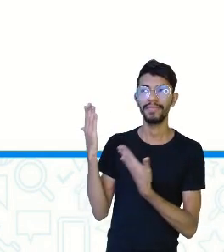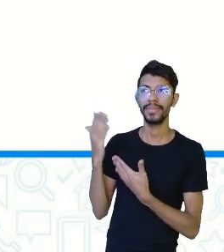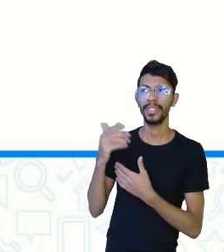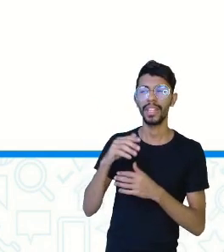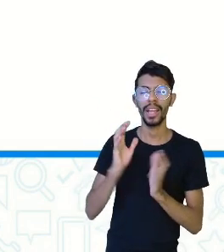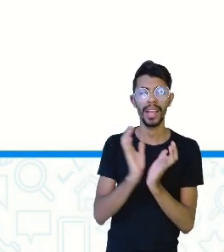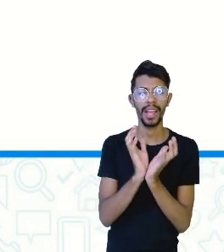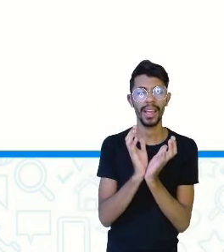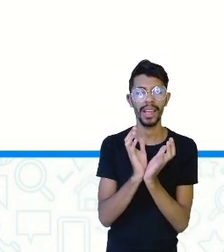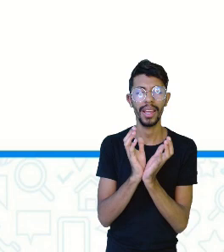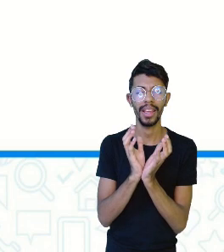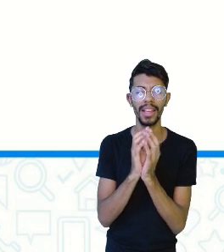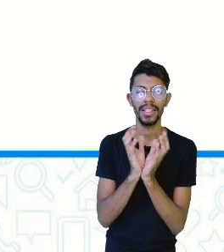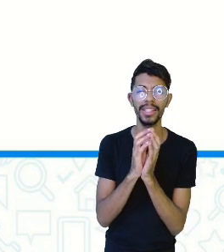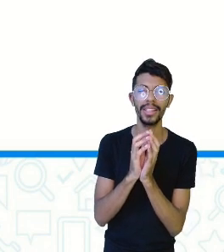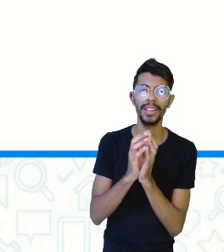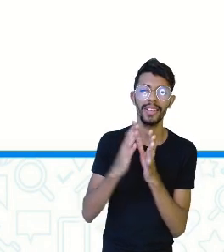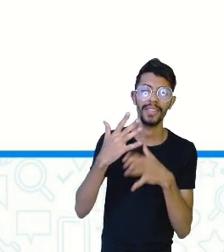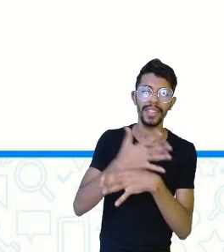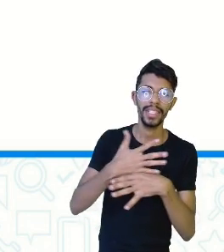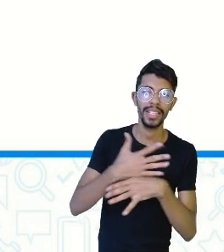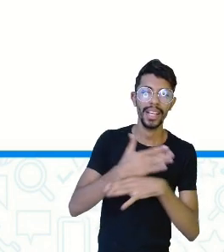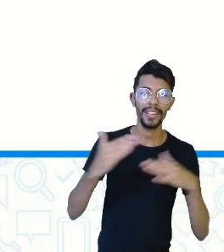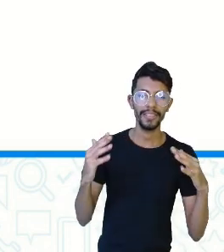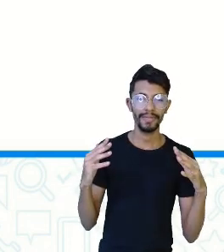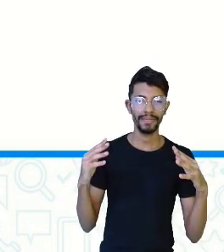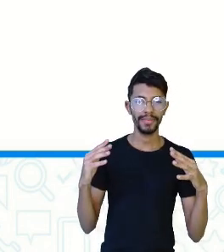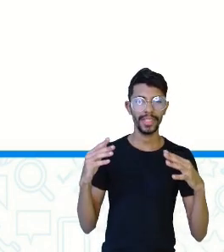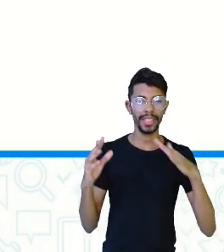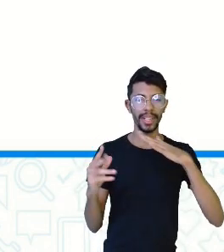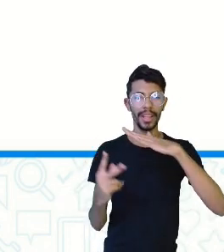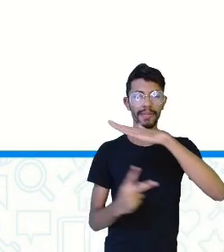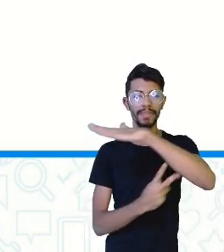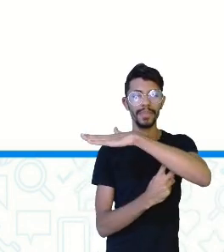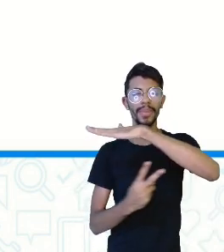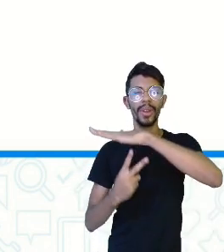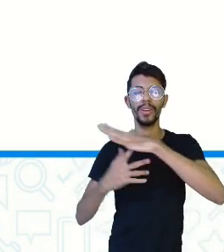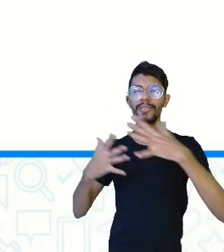Recife, cidade das pontes e encantos, no auge dos seus